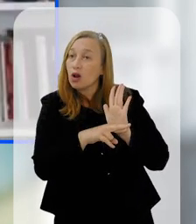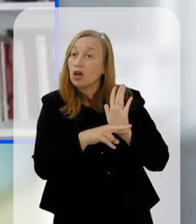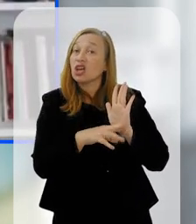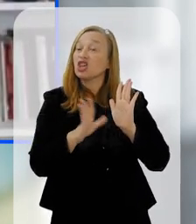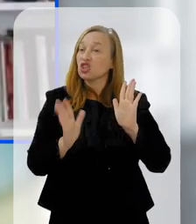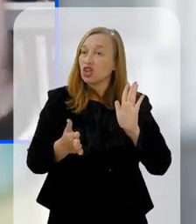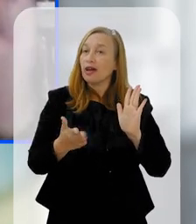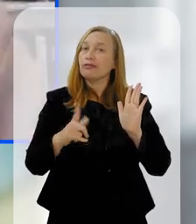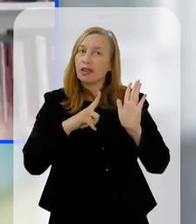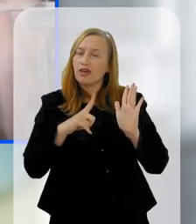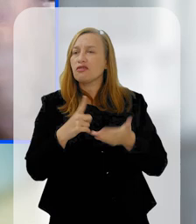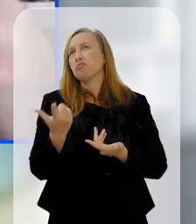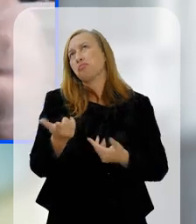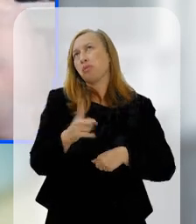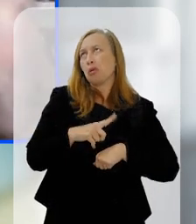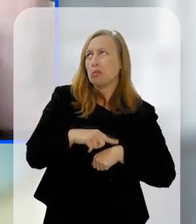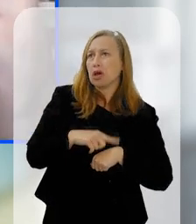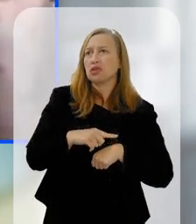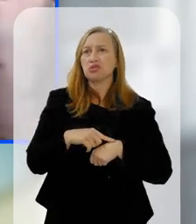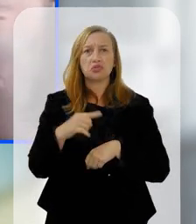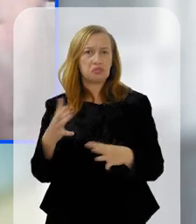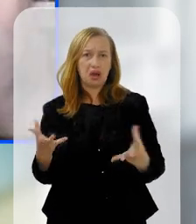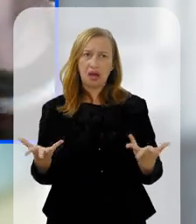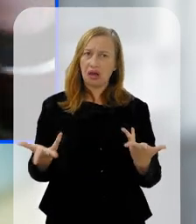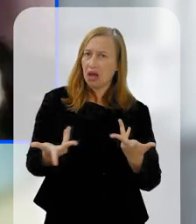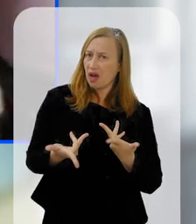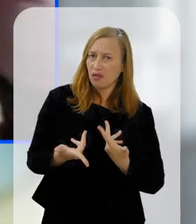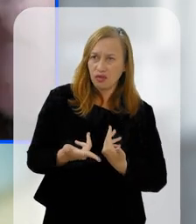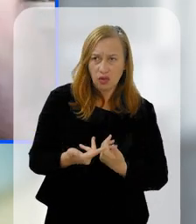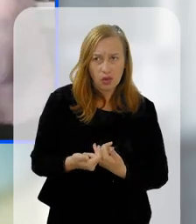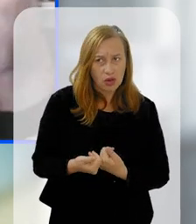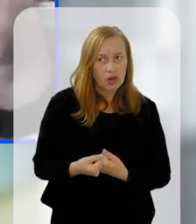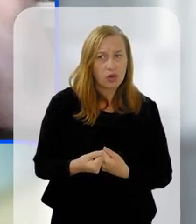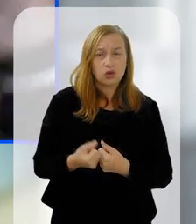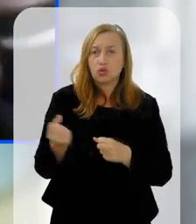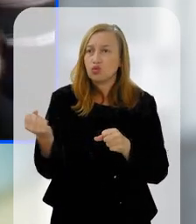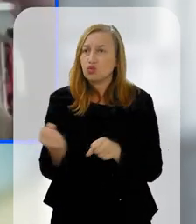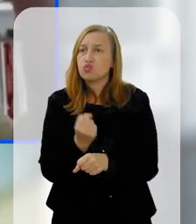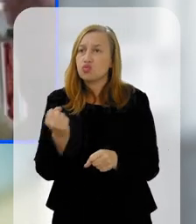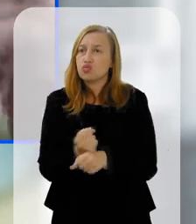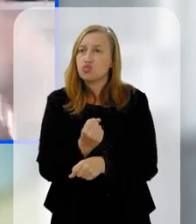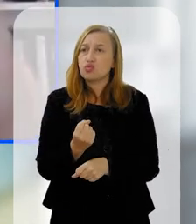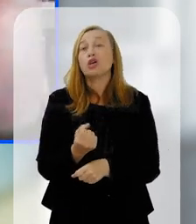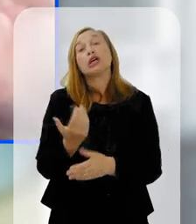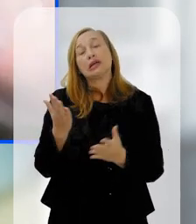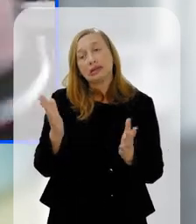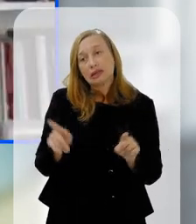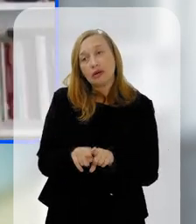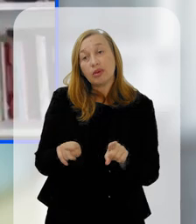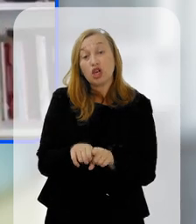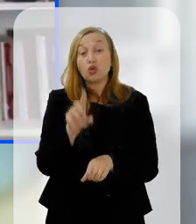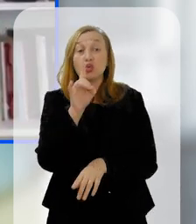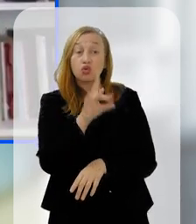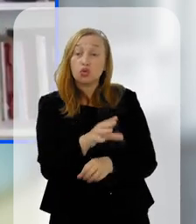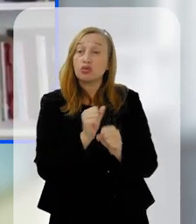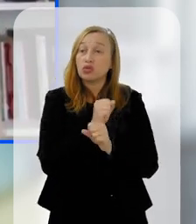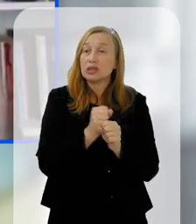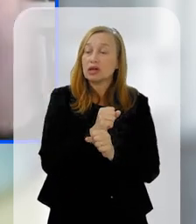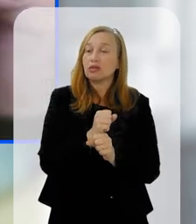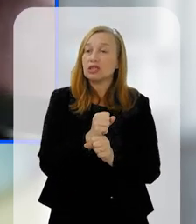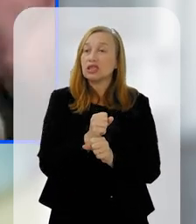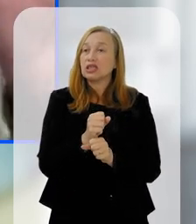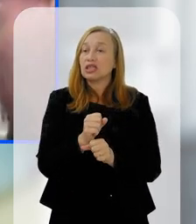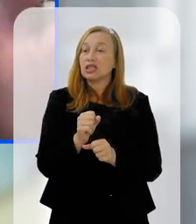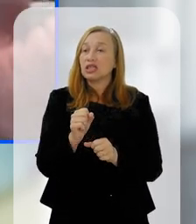né, do quanto a gente já teve momentos formidáveis de construção e a gente vem vivendo os últimos anos